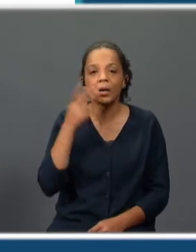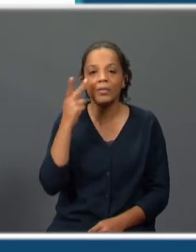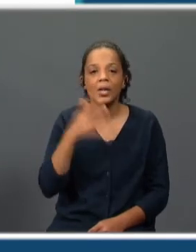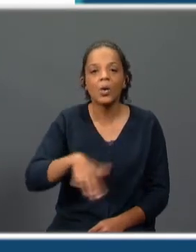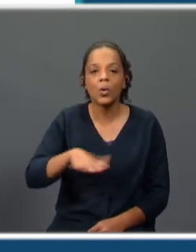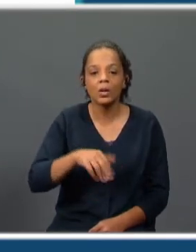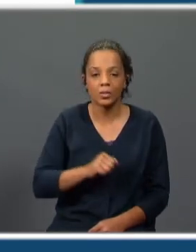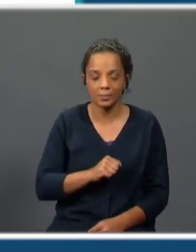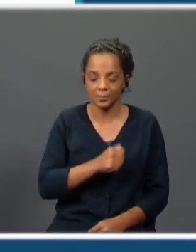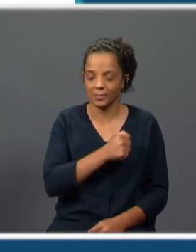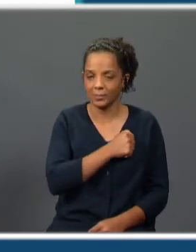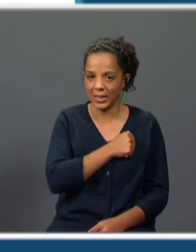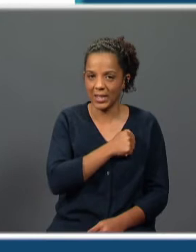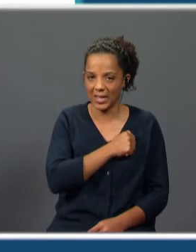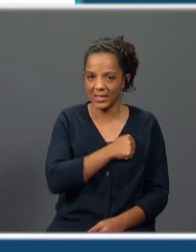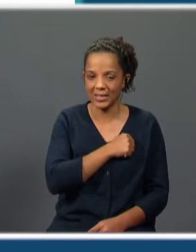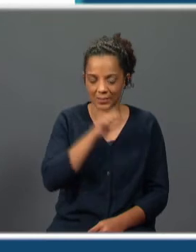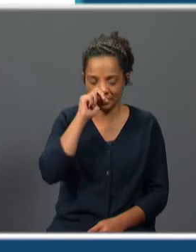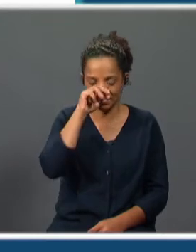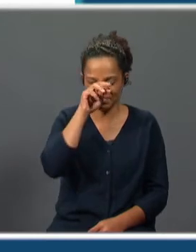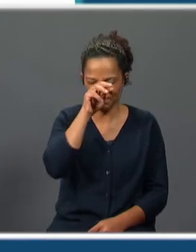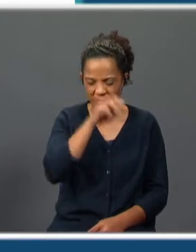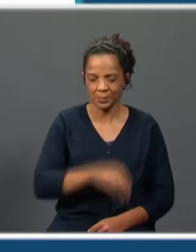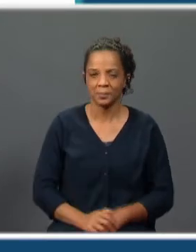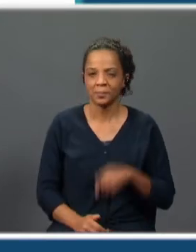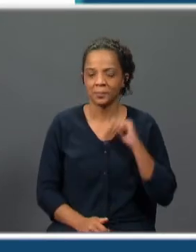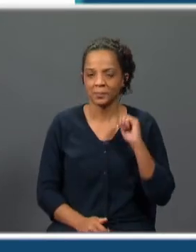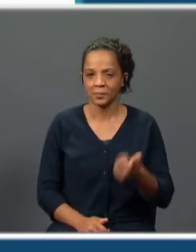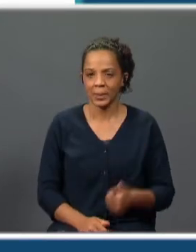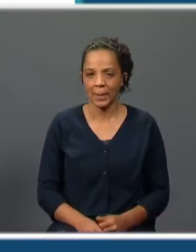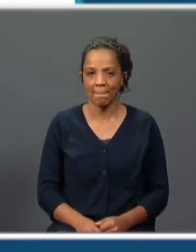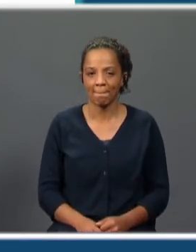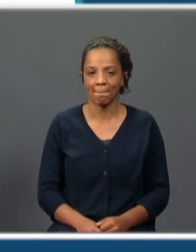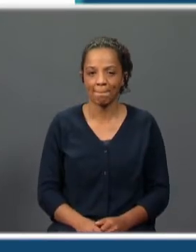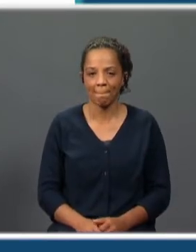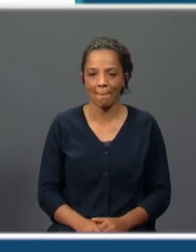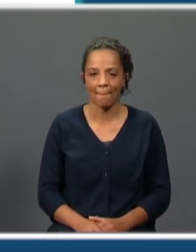numa? Vivia numa casa, correto.